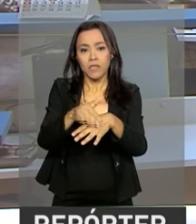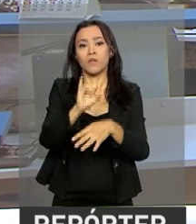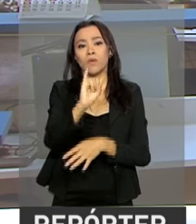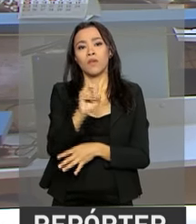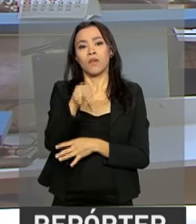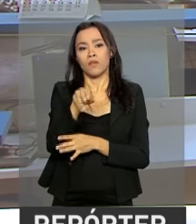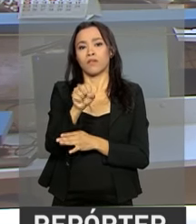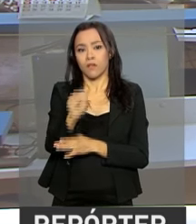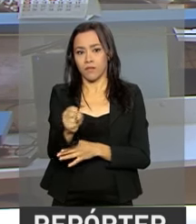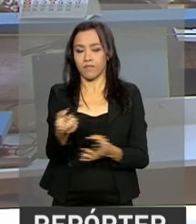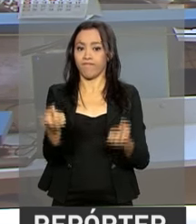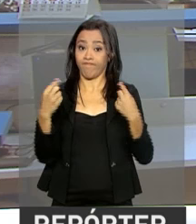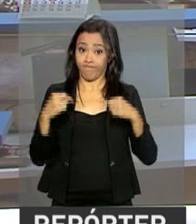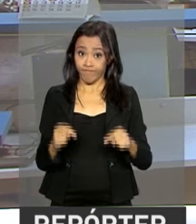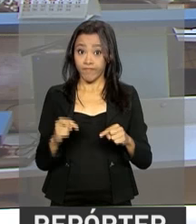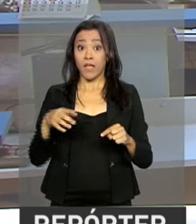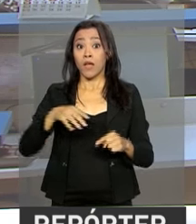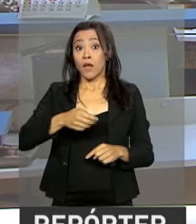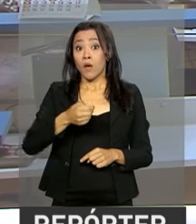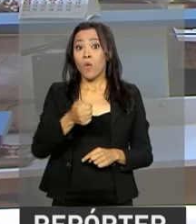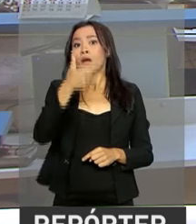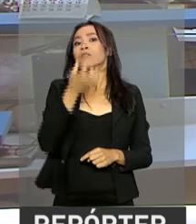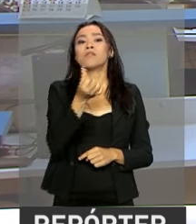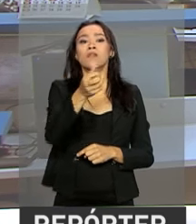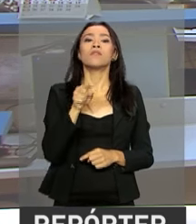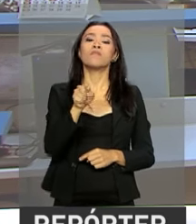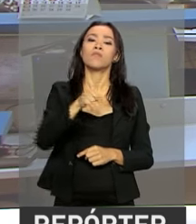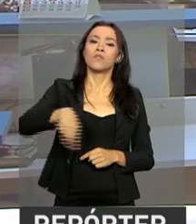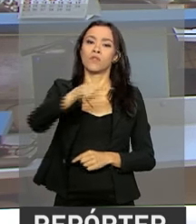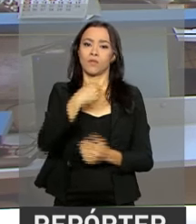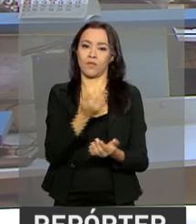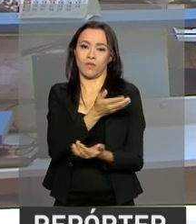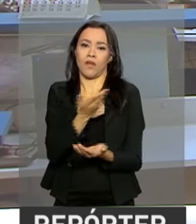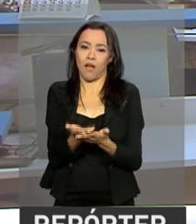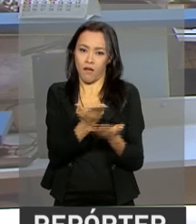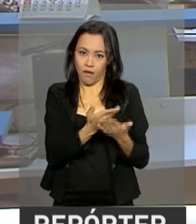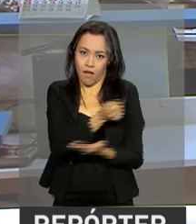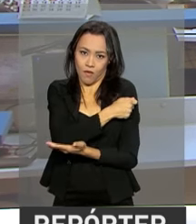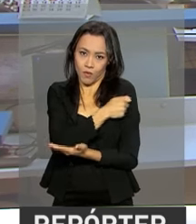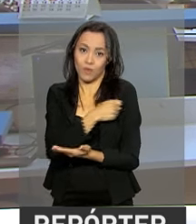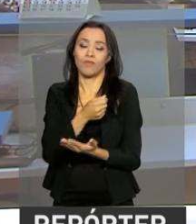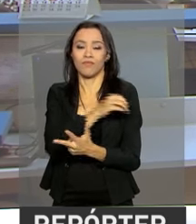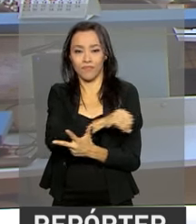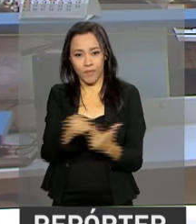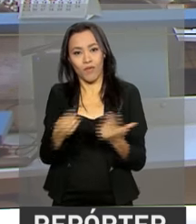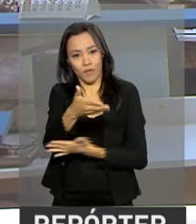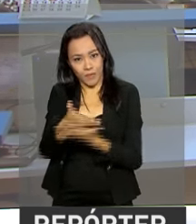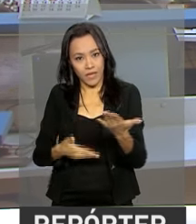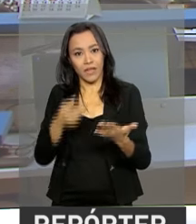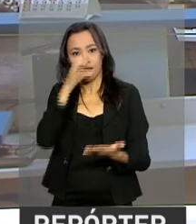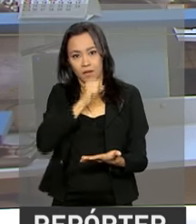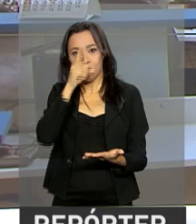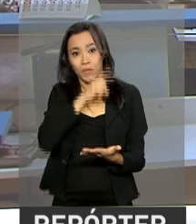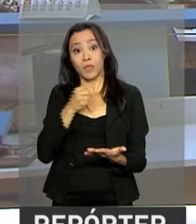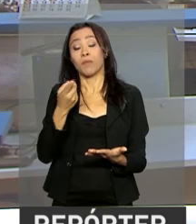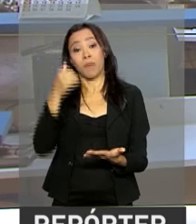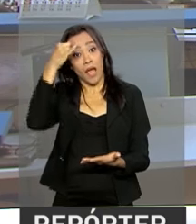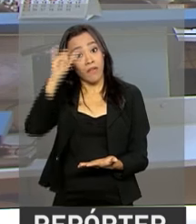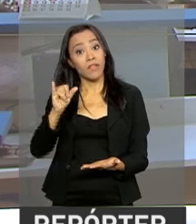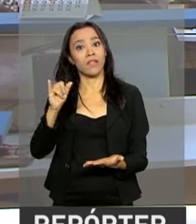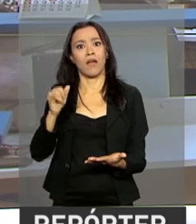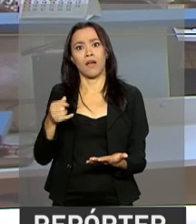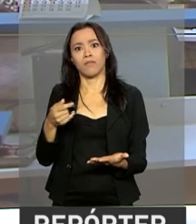estudantes fizeram as provas do Enem neste fim de semana. E para combater as fraudes no exame, a Polícia Federal